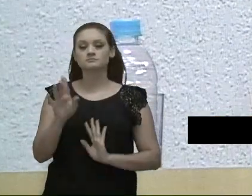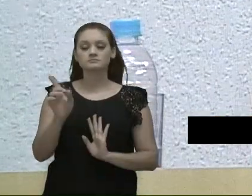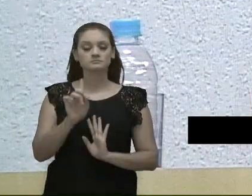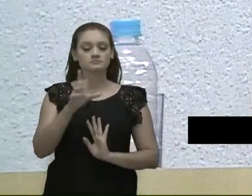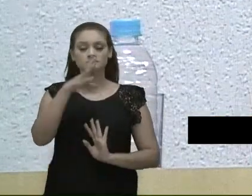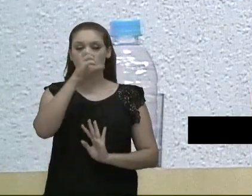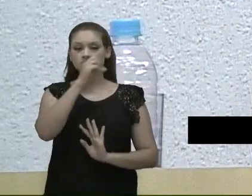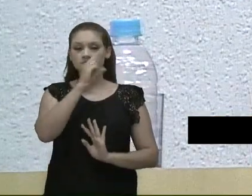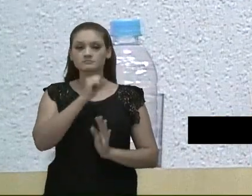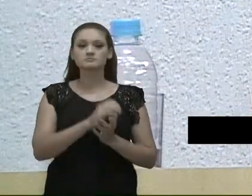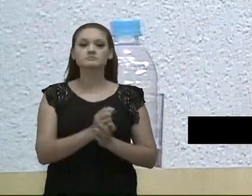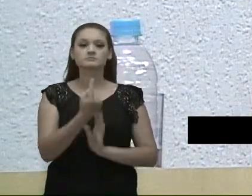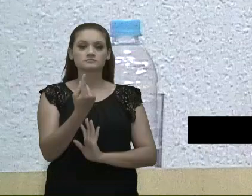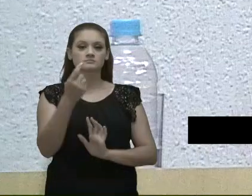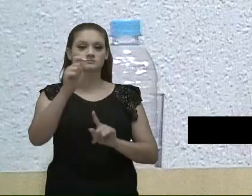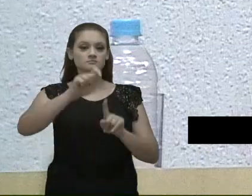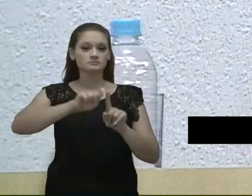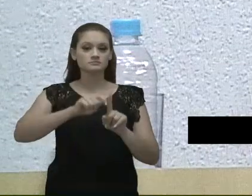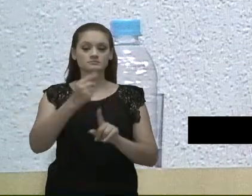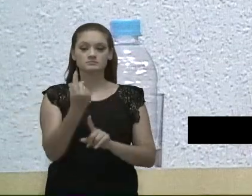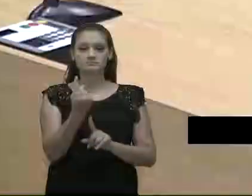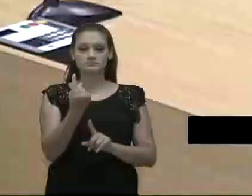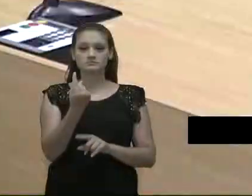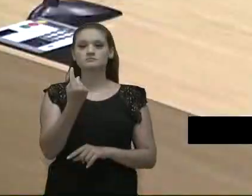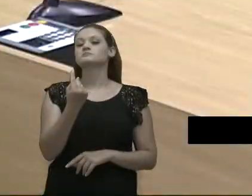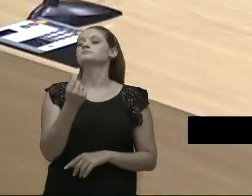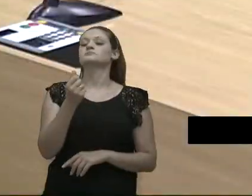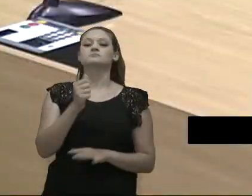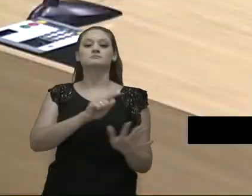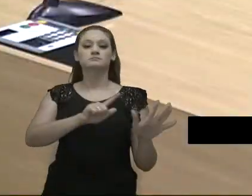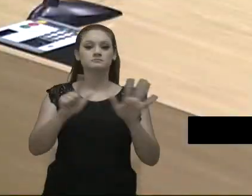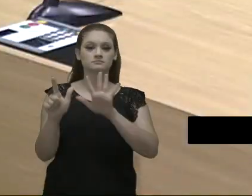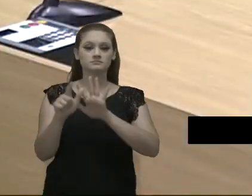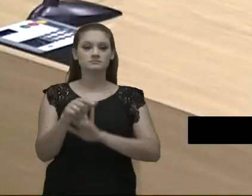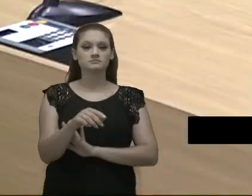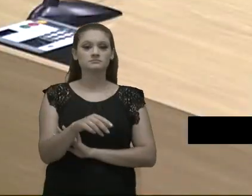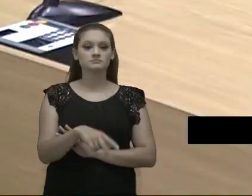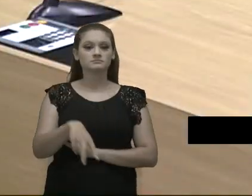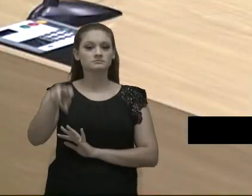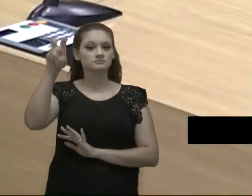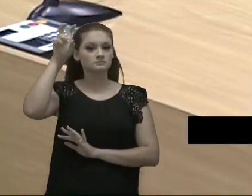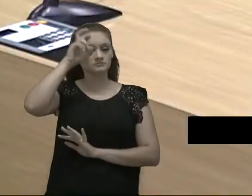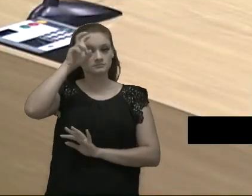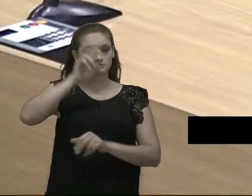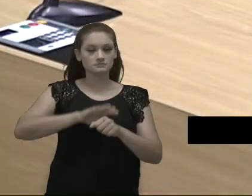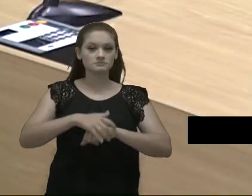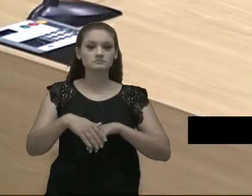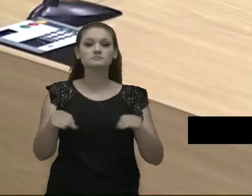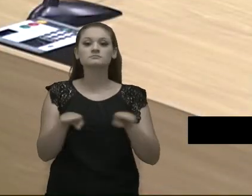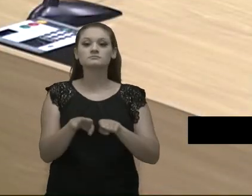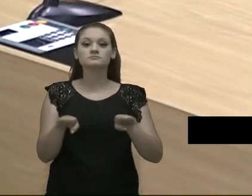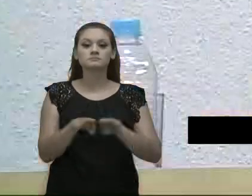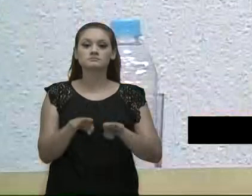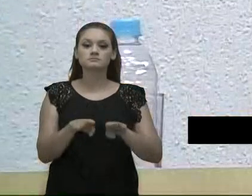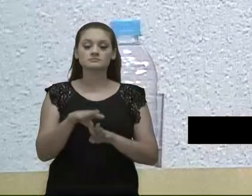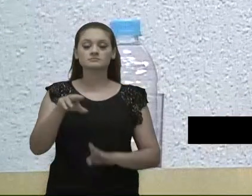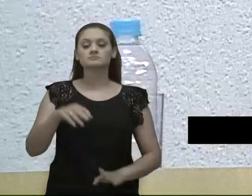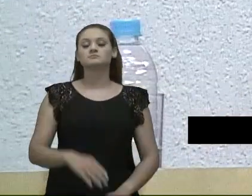Então, praticamente é uma vez por semana, é isso? Lá? Sim, sim. Não, às terças-feiras à noite também eu faço plantão.